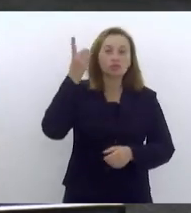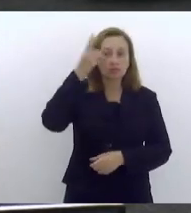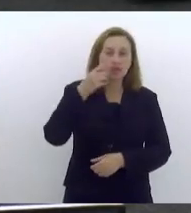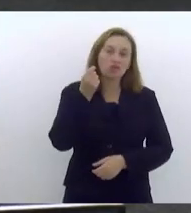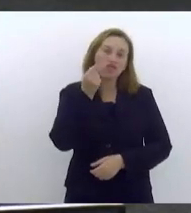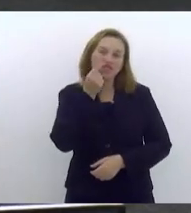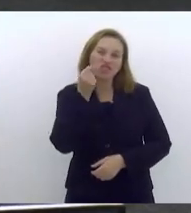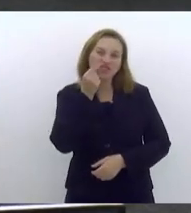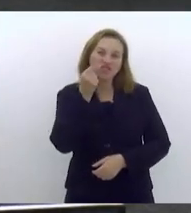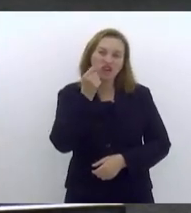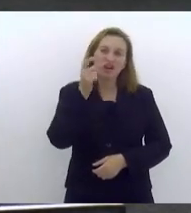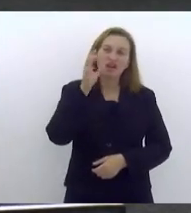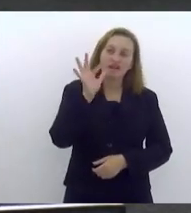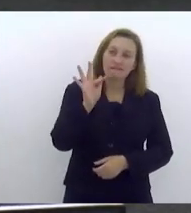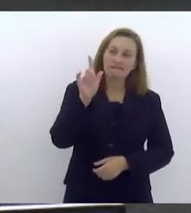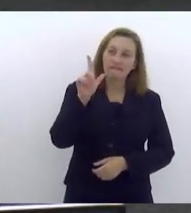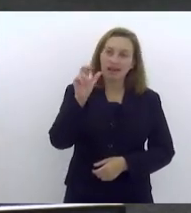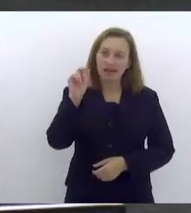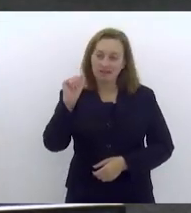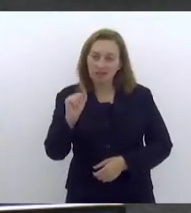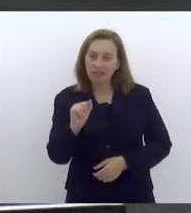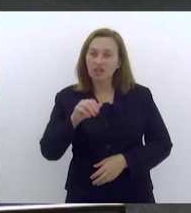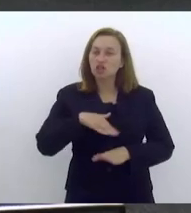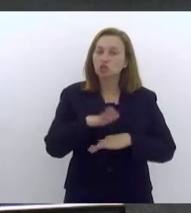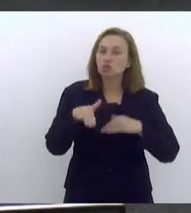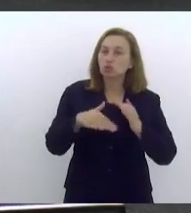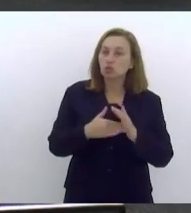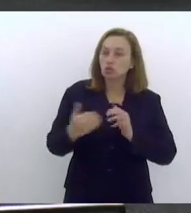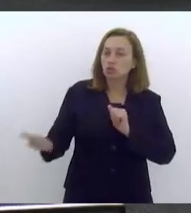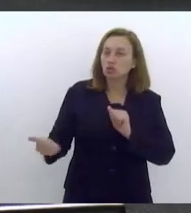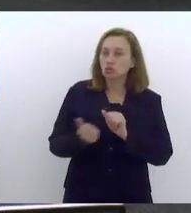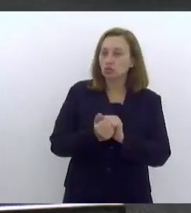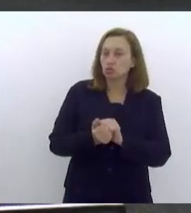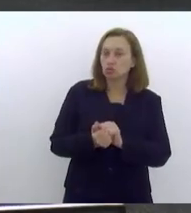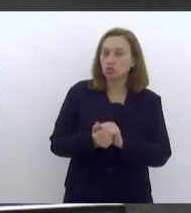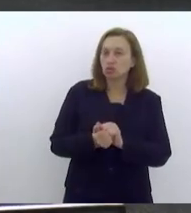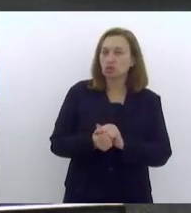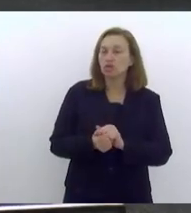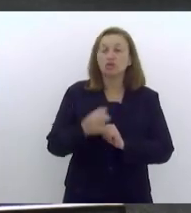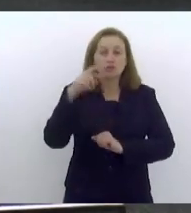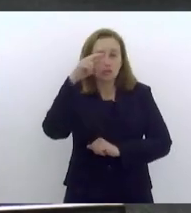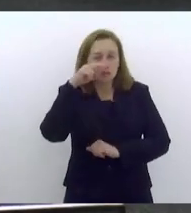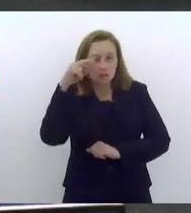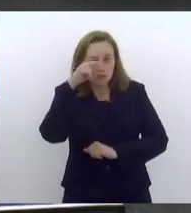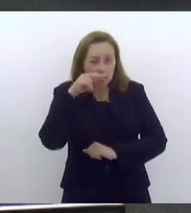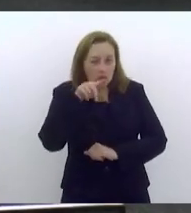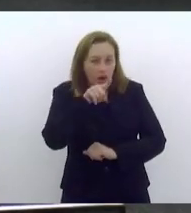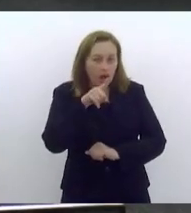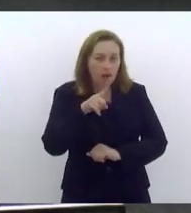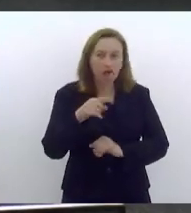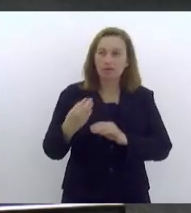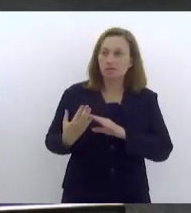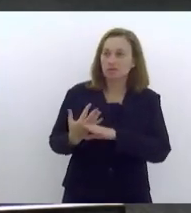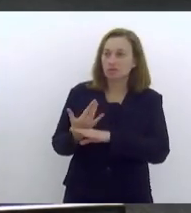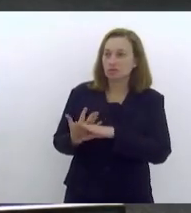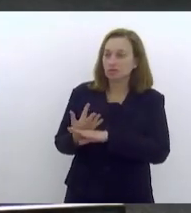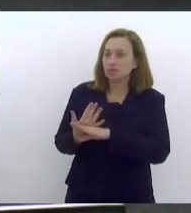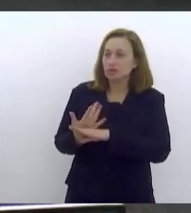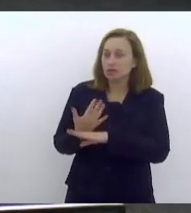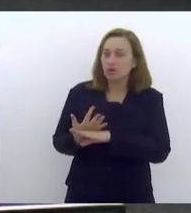Ratinho, com a Flávia, com todos os demais que estavam junto conosco, fazendo uma operação ali em Duque de Caxias,